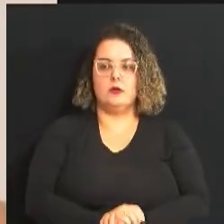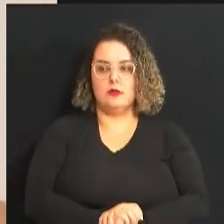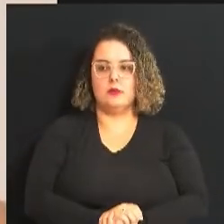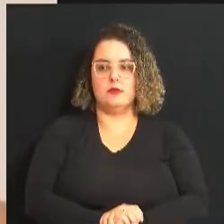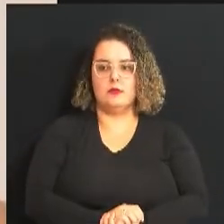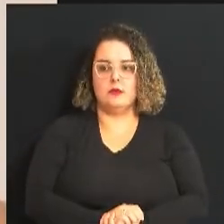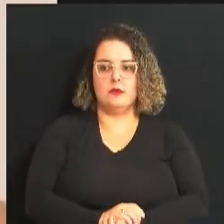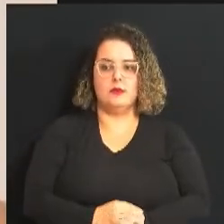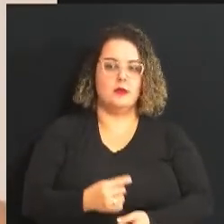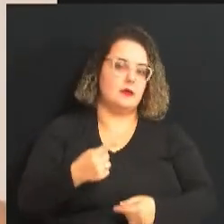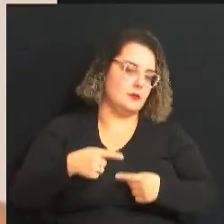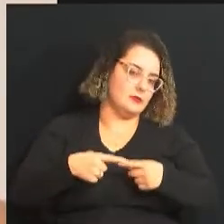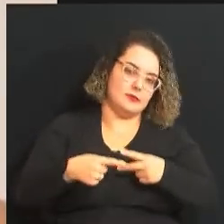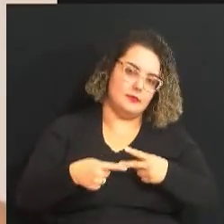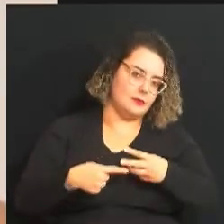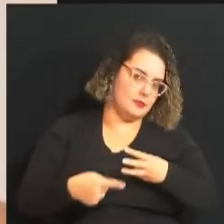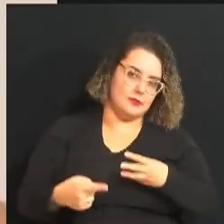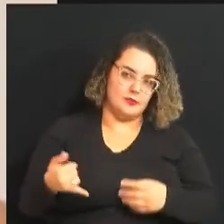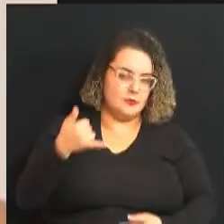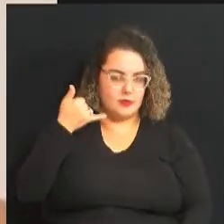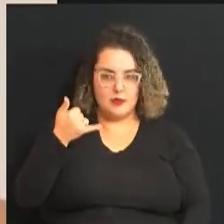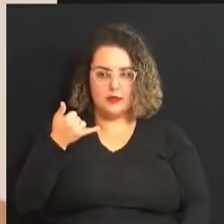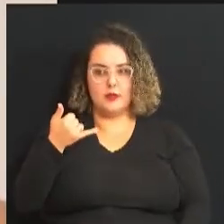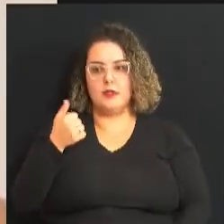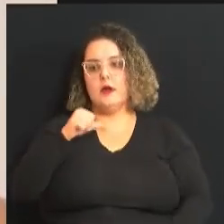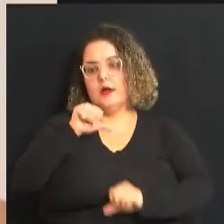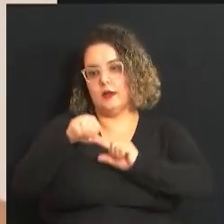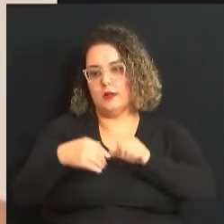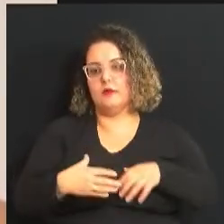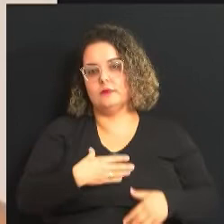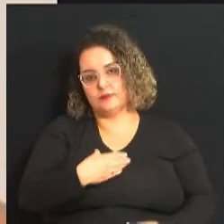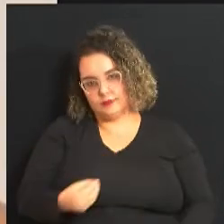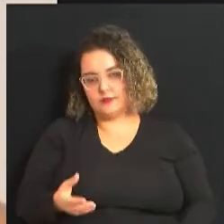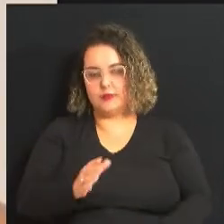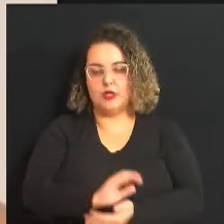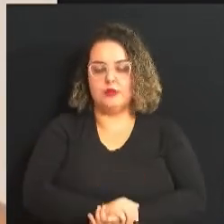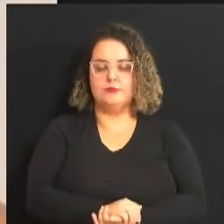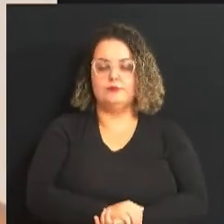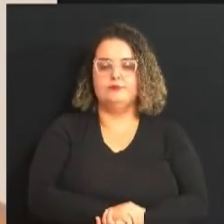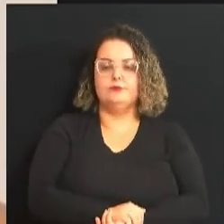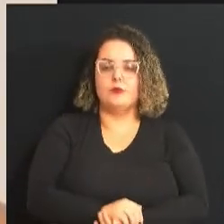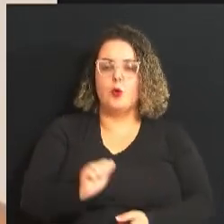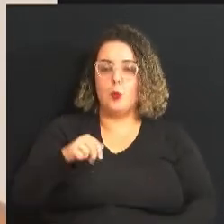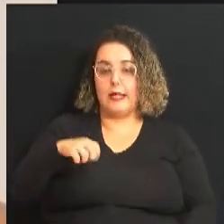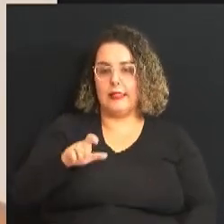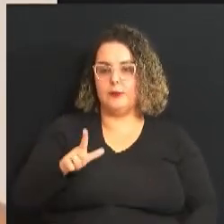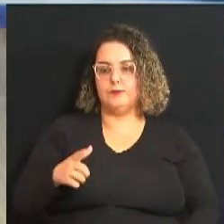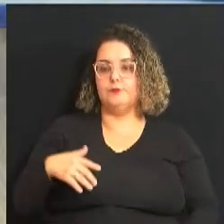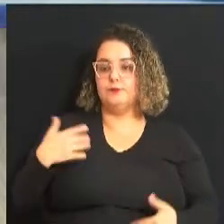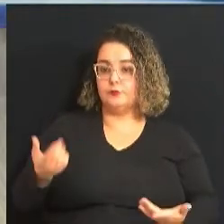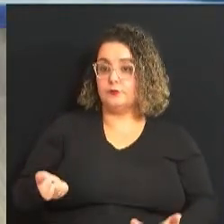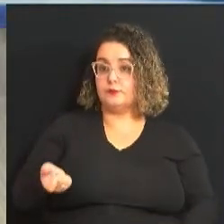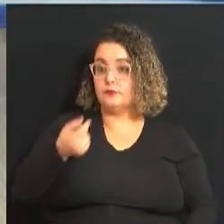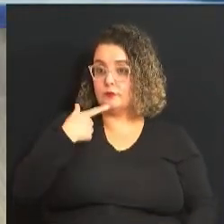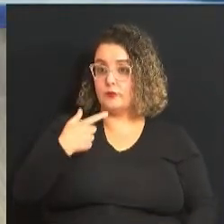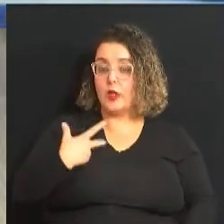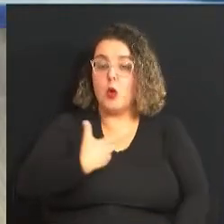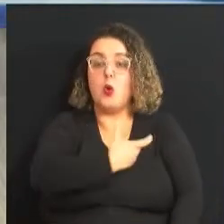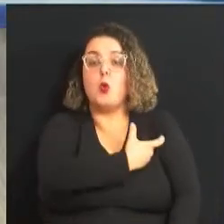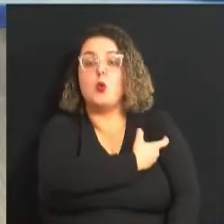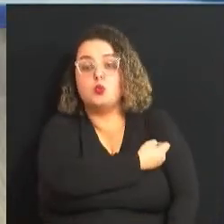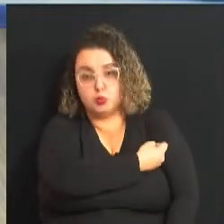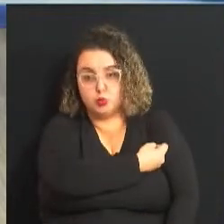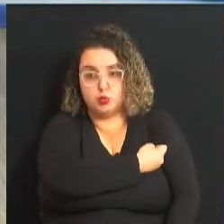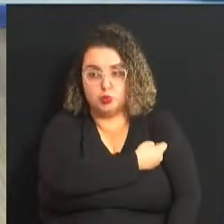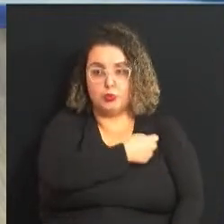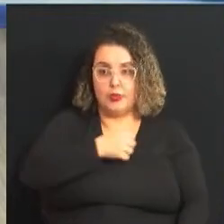daqui 3 semanas, e daqui 3 semanas você retira o anel. E doutora, e o anticoncepcional, o injetável, a famosa